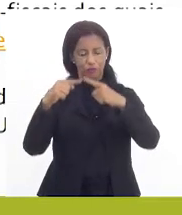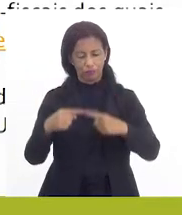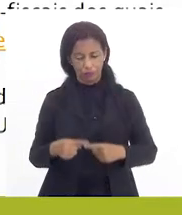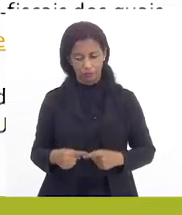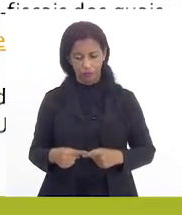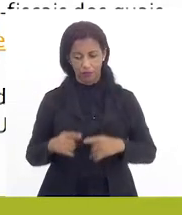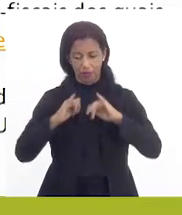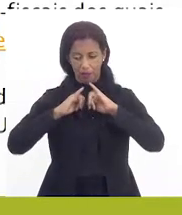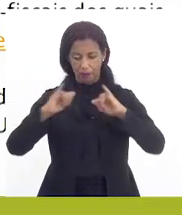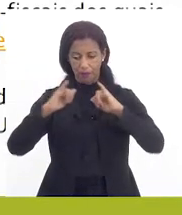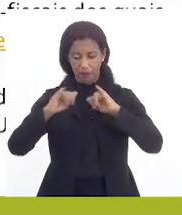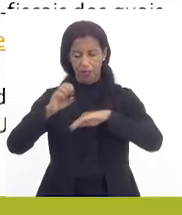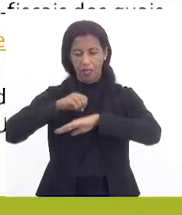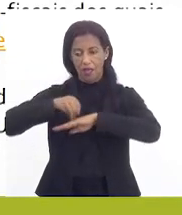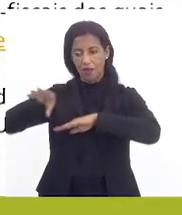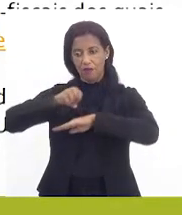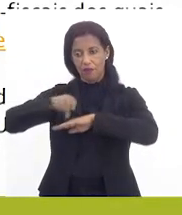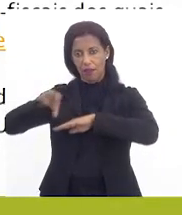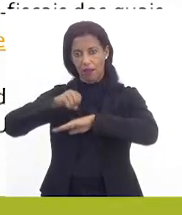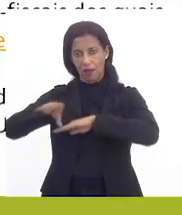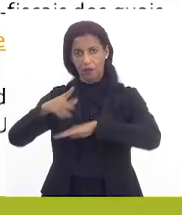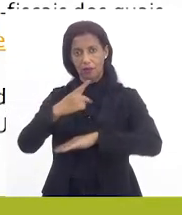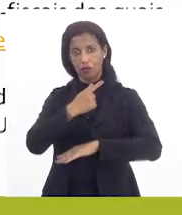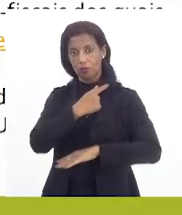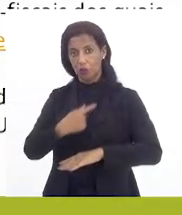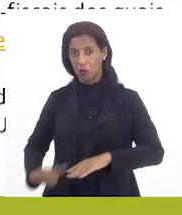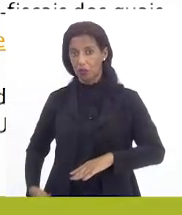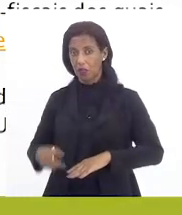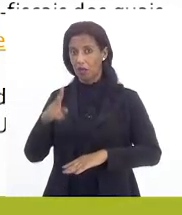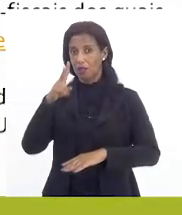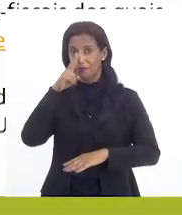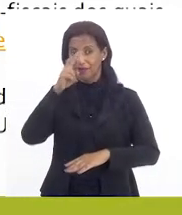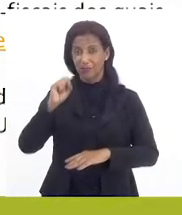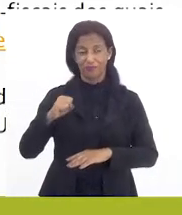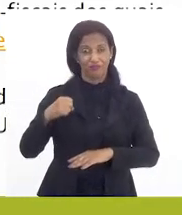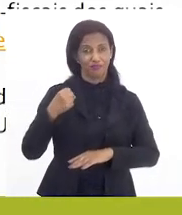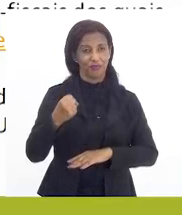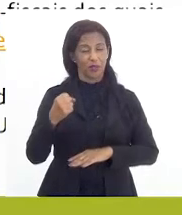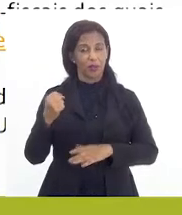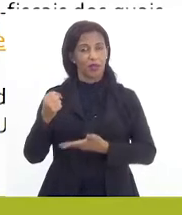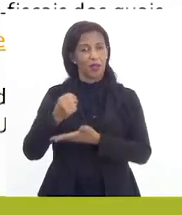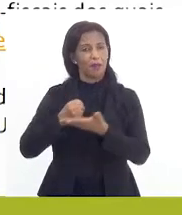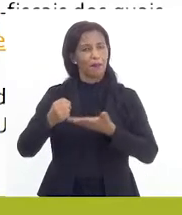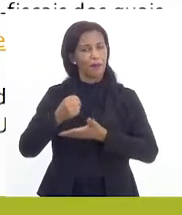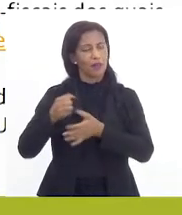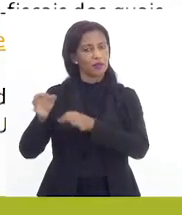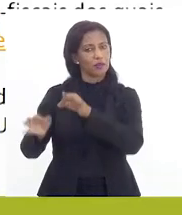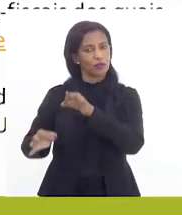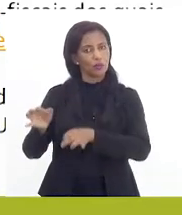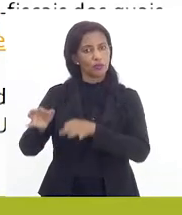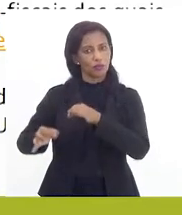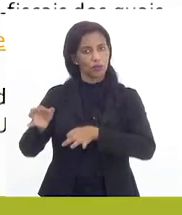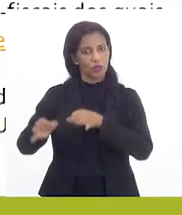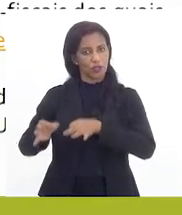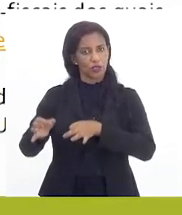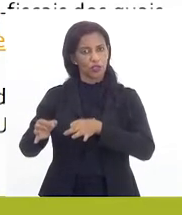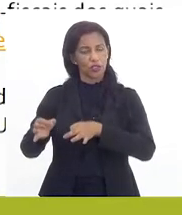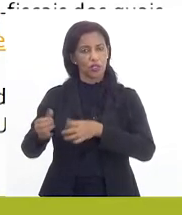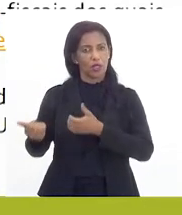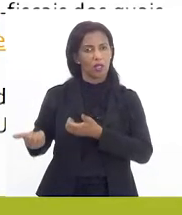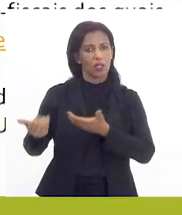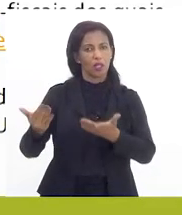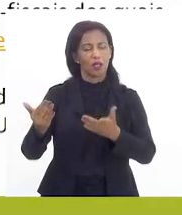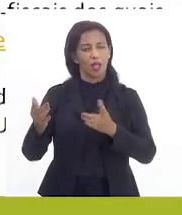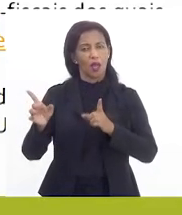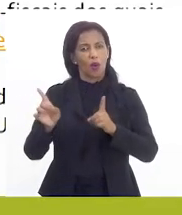fato as mensagens enviadas pelo governo são mais duras do que a base jurídica é que estabelece as